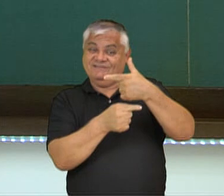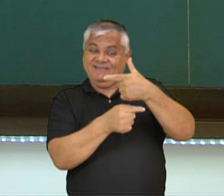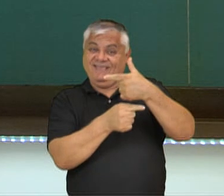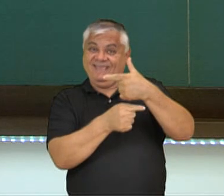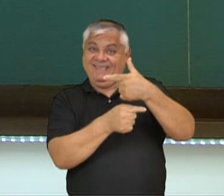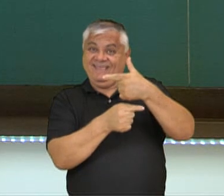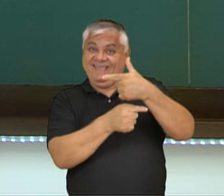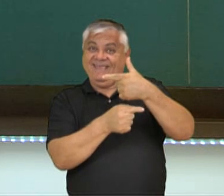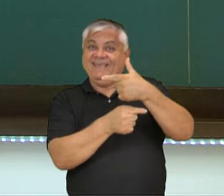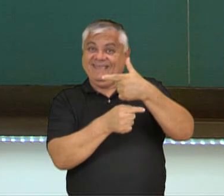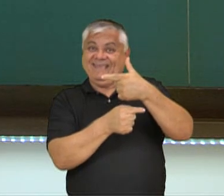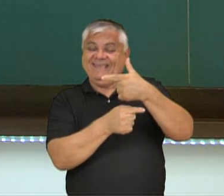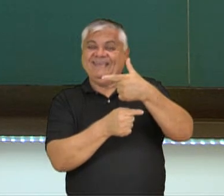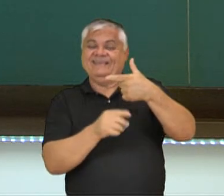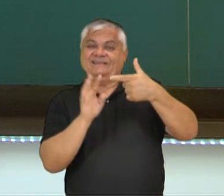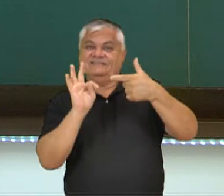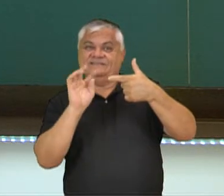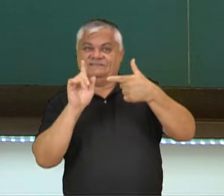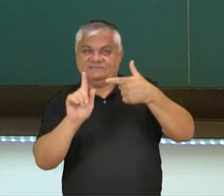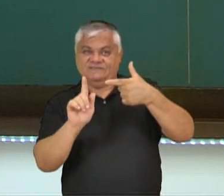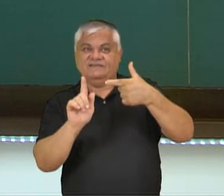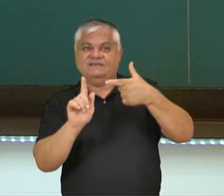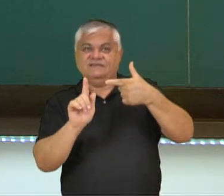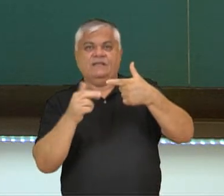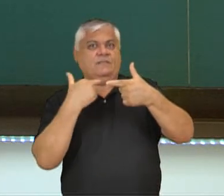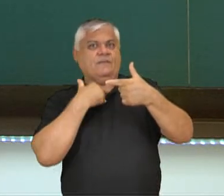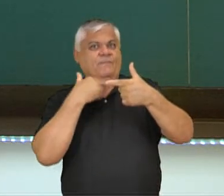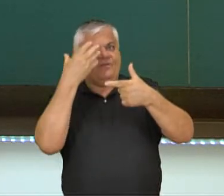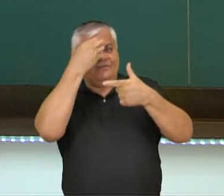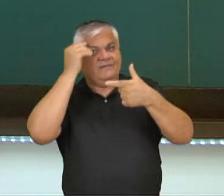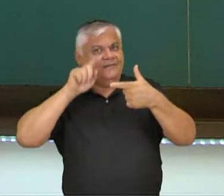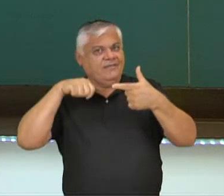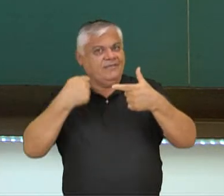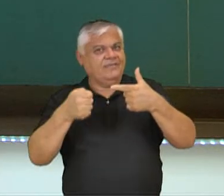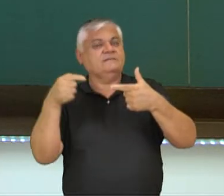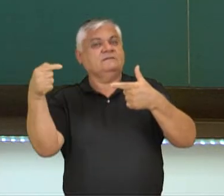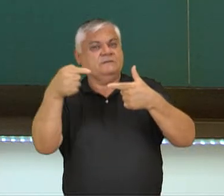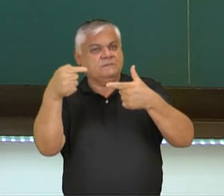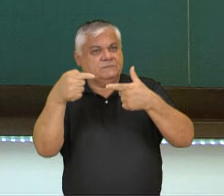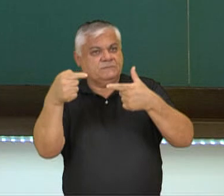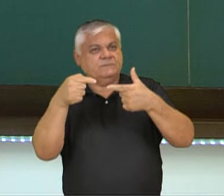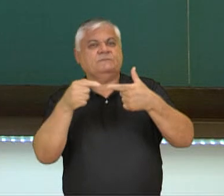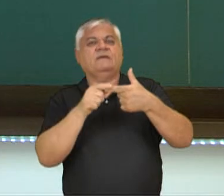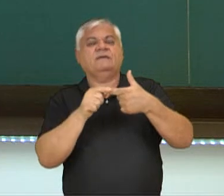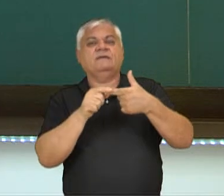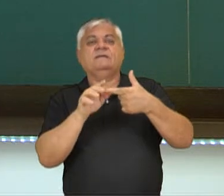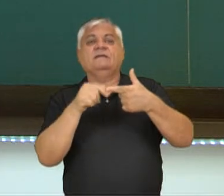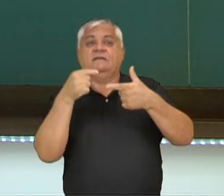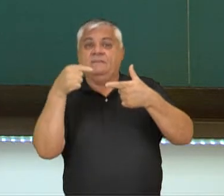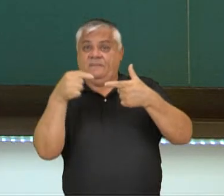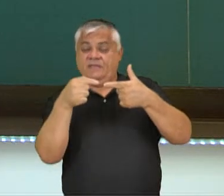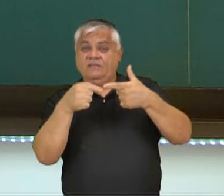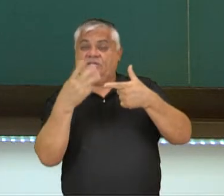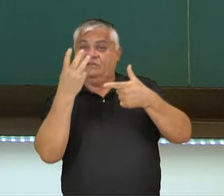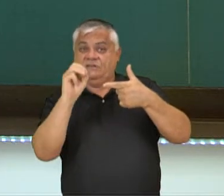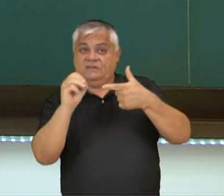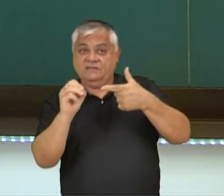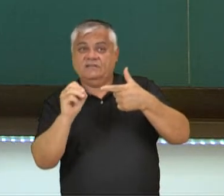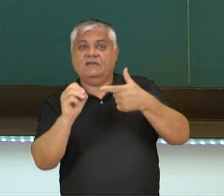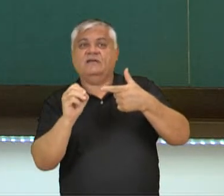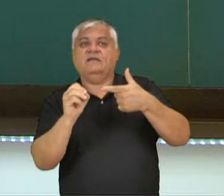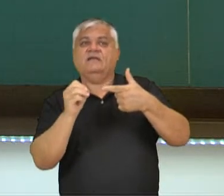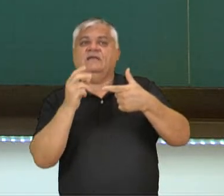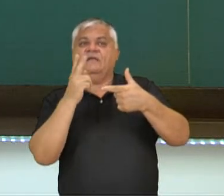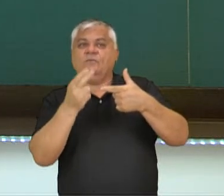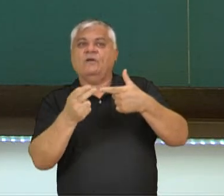no quarto quadrante é negativa. Então, não posso esquecer de colocar esse sinal negativo aqui, tá, gente? Então, menos tangente de 30,